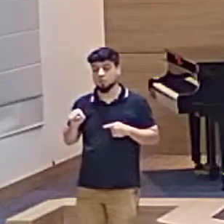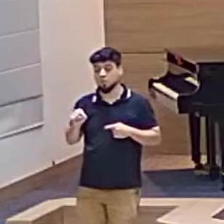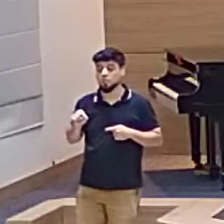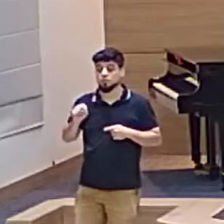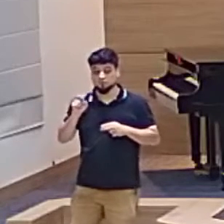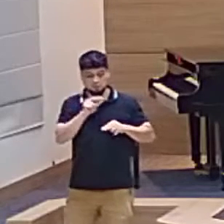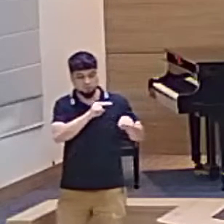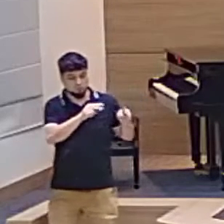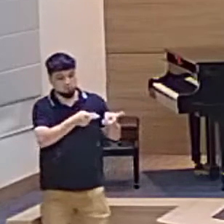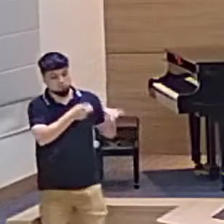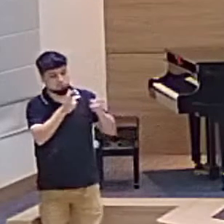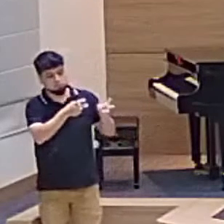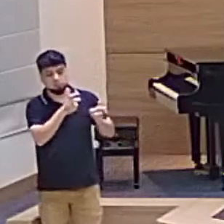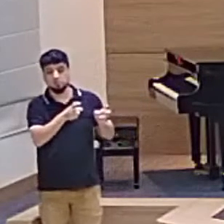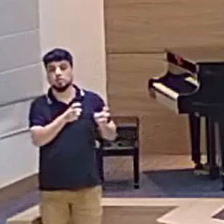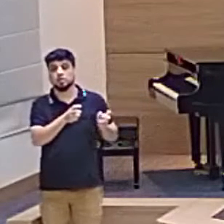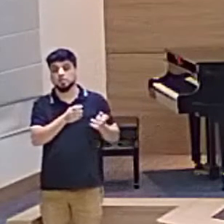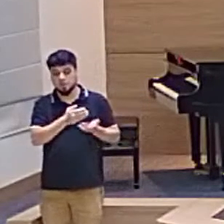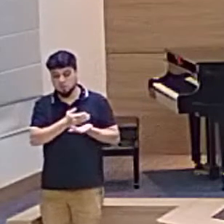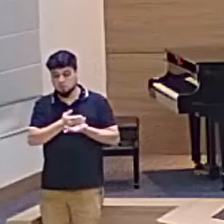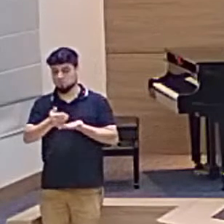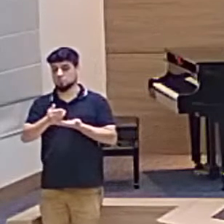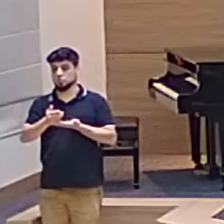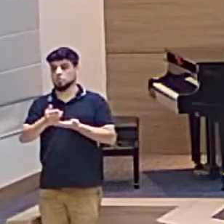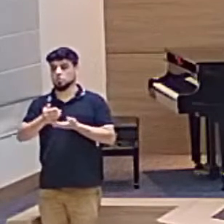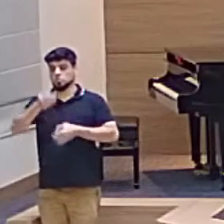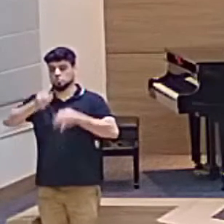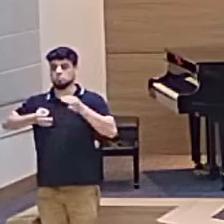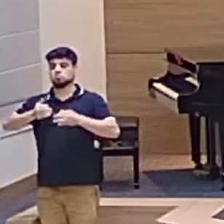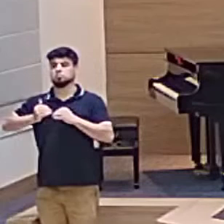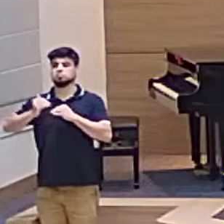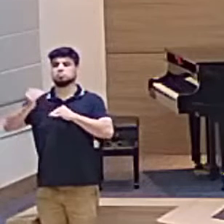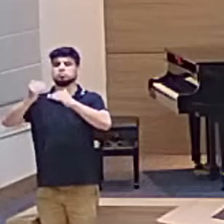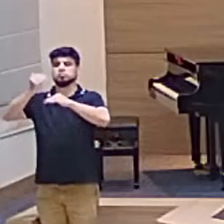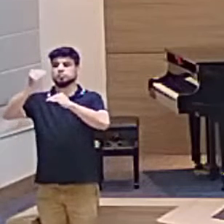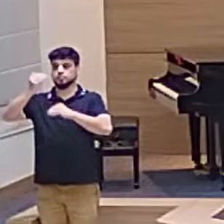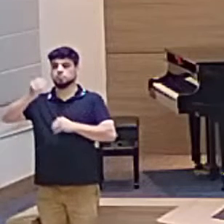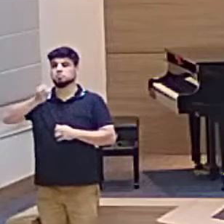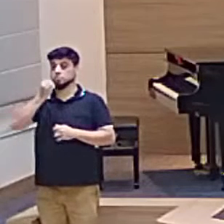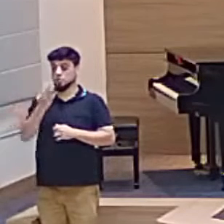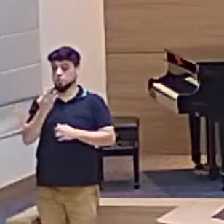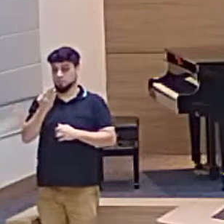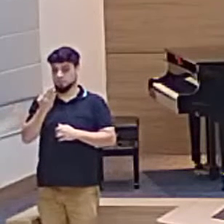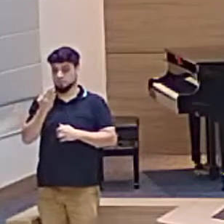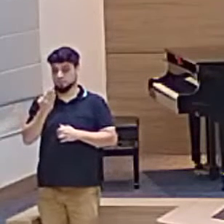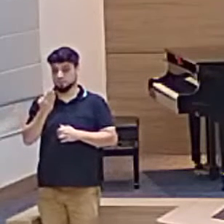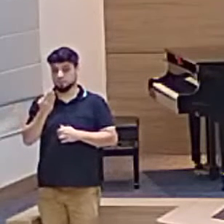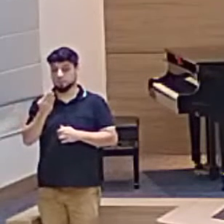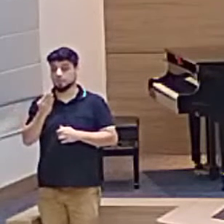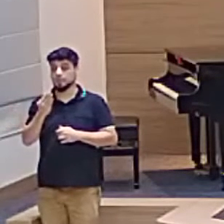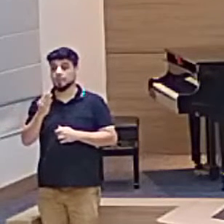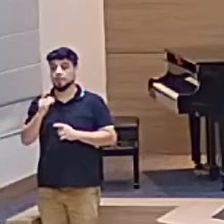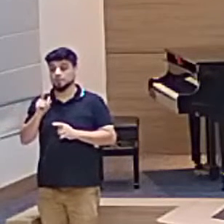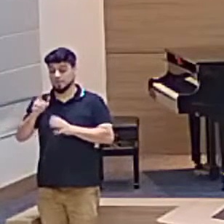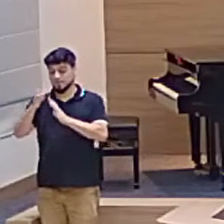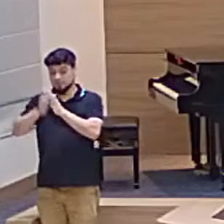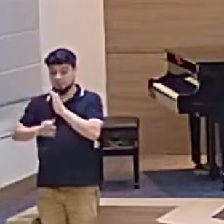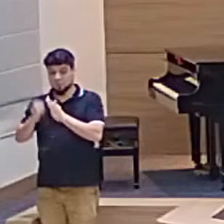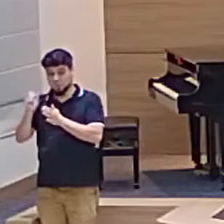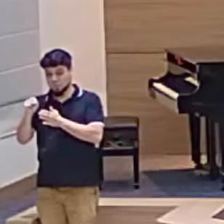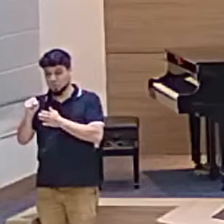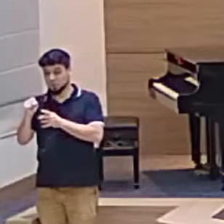em Israel um dos maiores juízes em Israel mas no Capítulo 8 é interessante que a bíblia vai dizer que Ele comete o mesmo